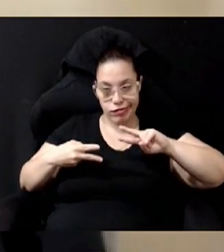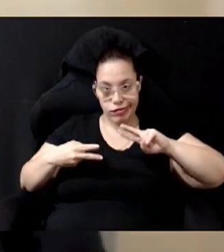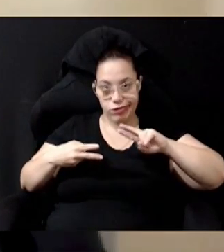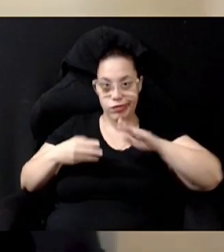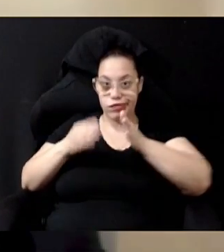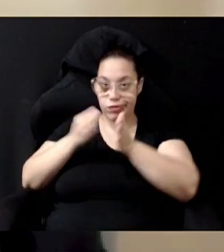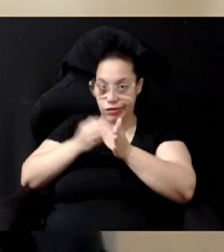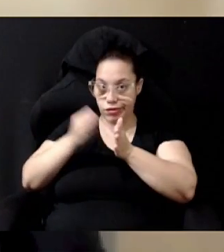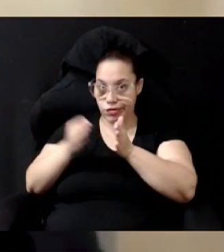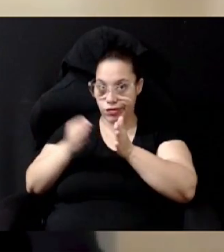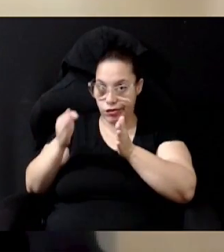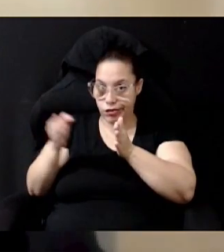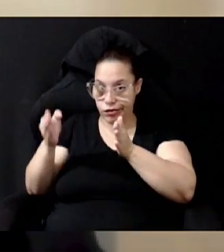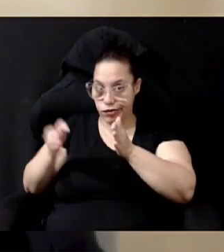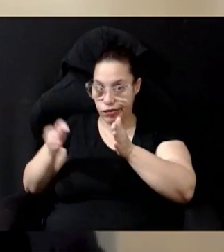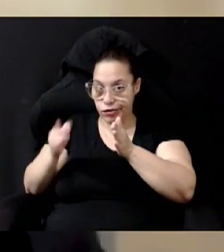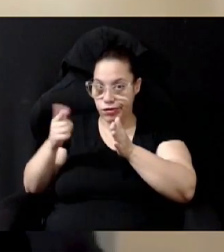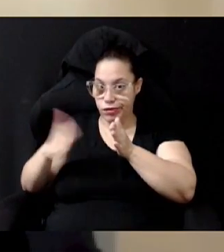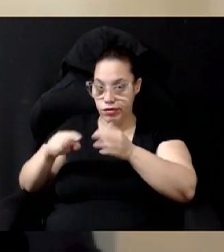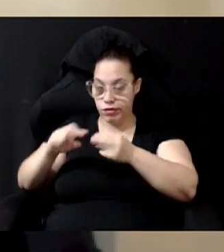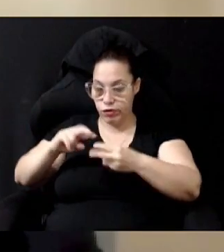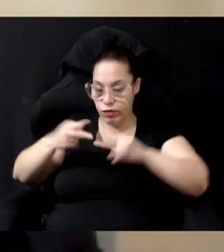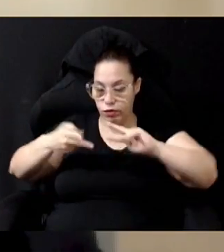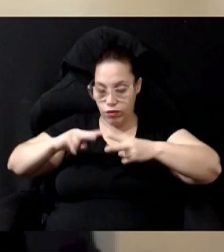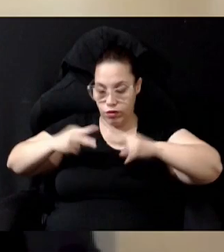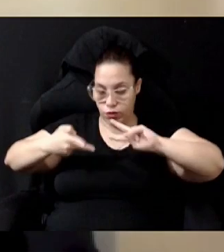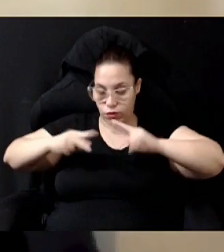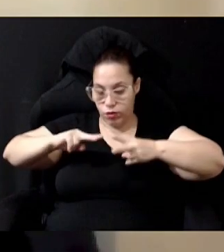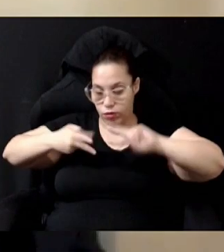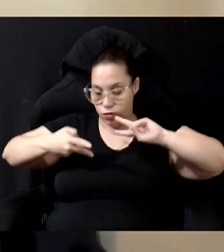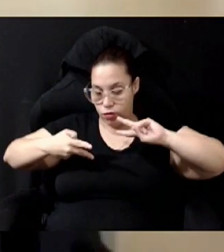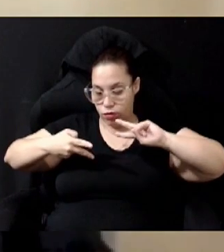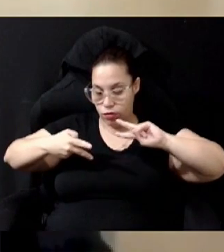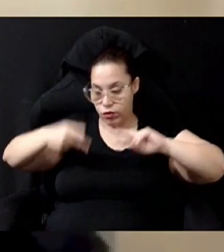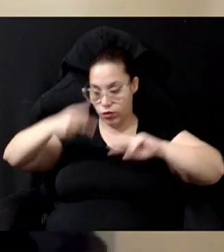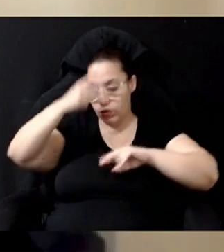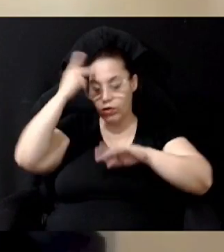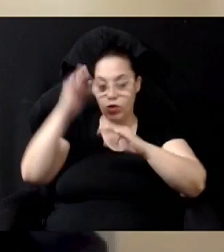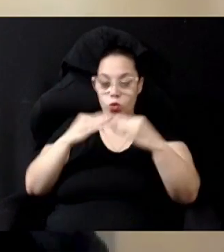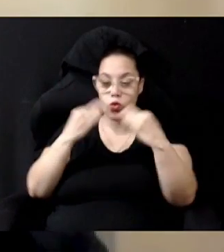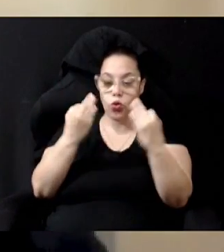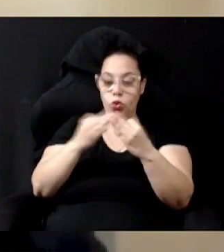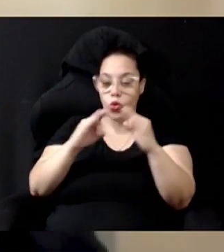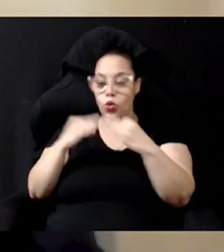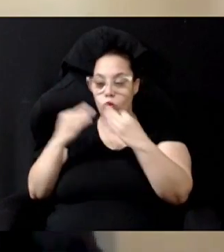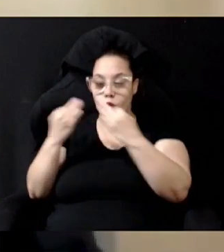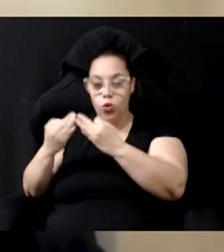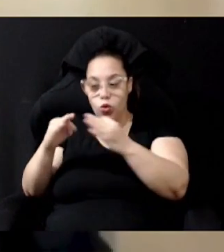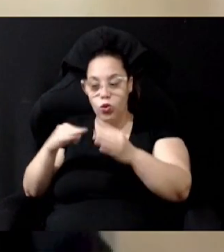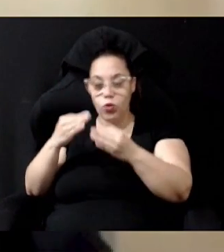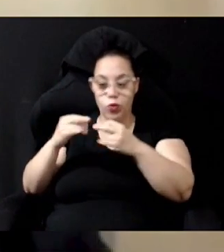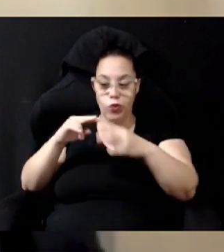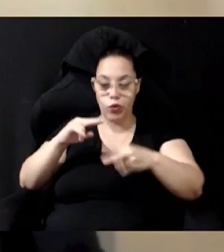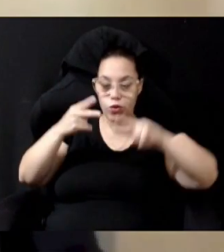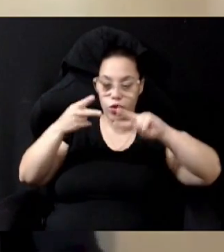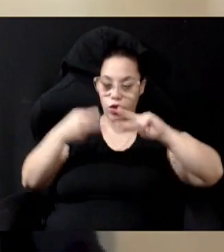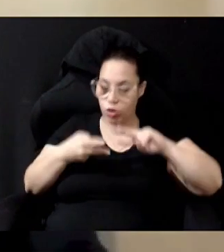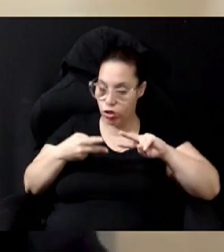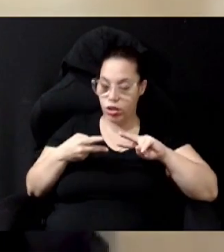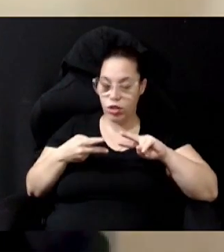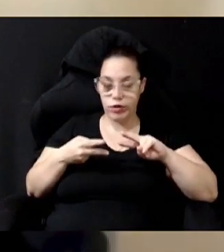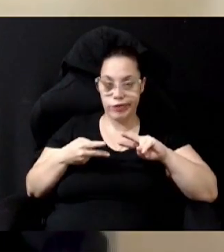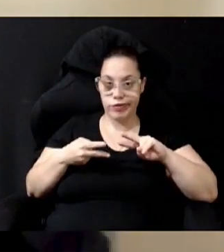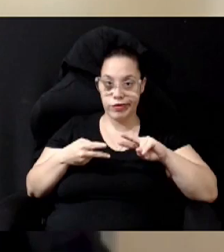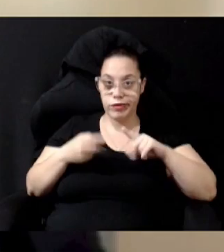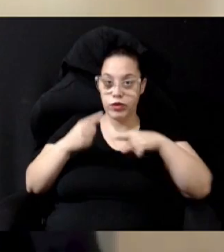se repete em gerações, em várias pessoas de uma mesma família. Pode ser genética, porque é um gene que